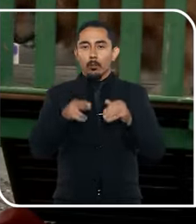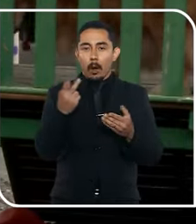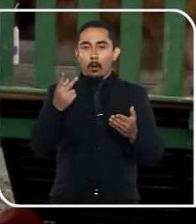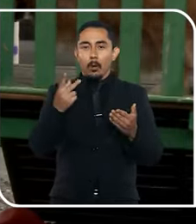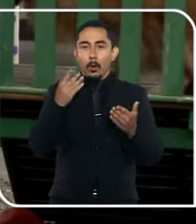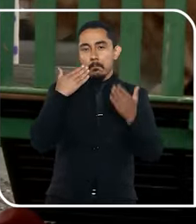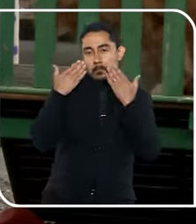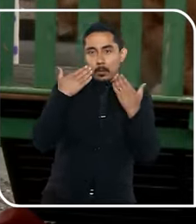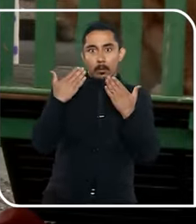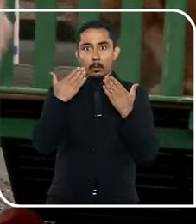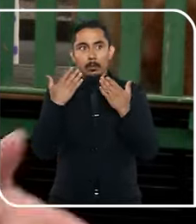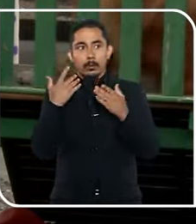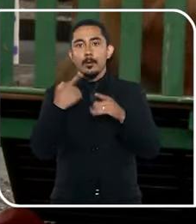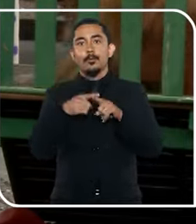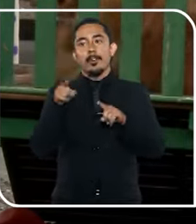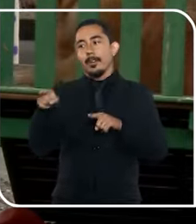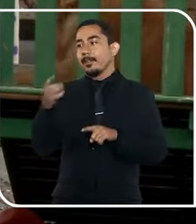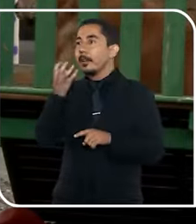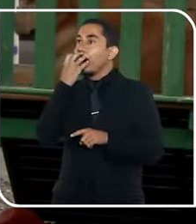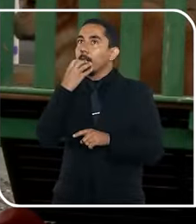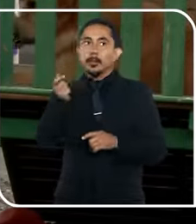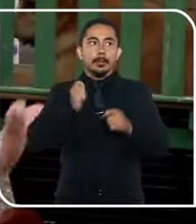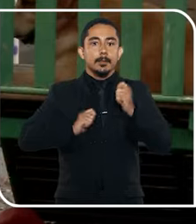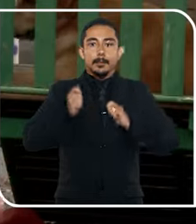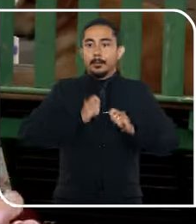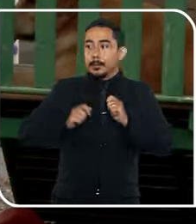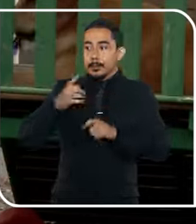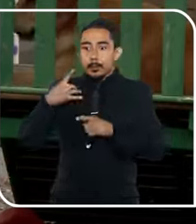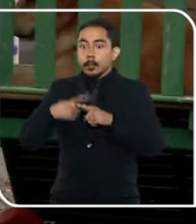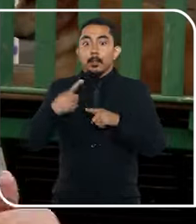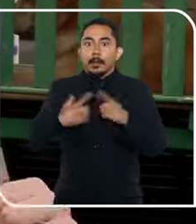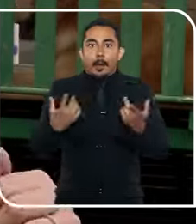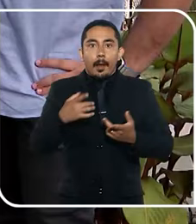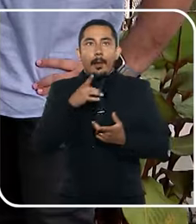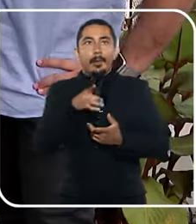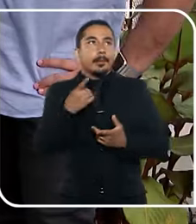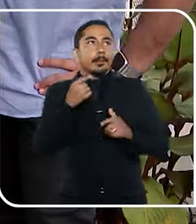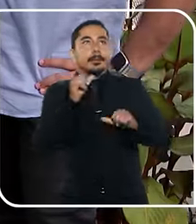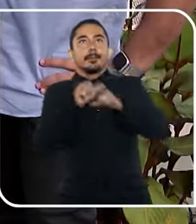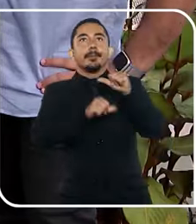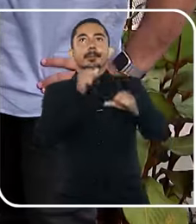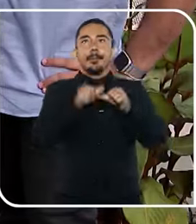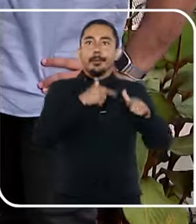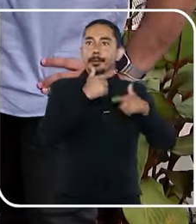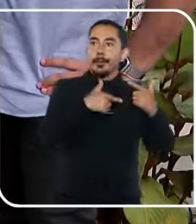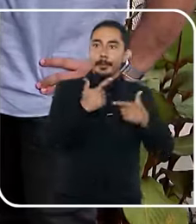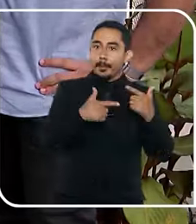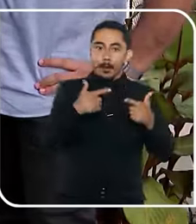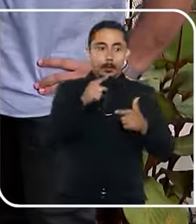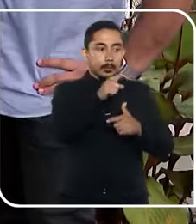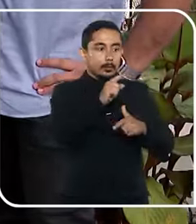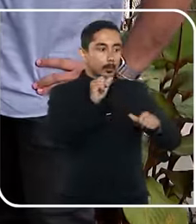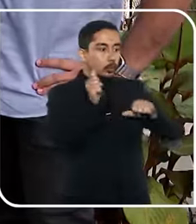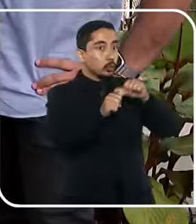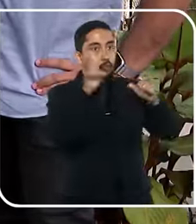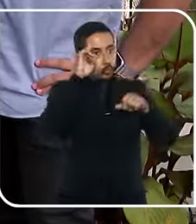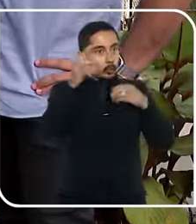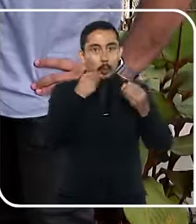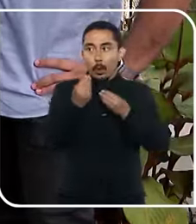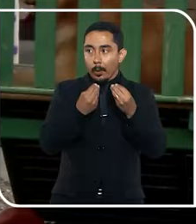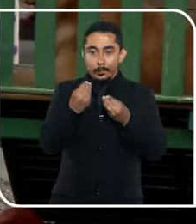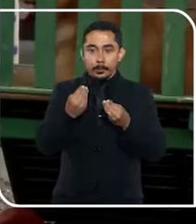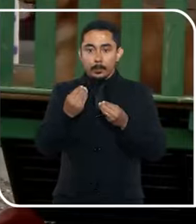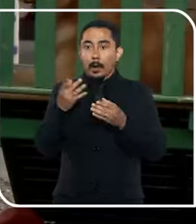vezes, porque é o cachorro que está ansioso porque, o dono mudou de emprego e a rotina